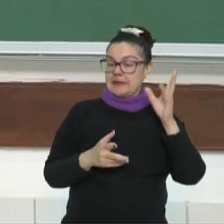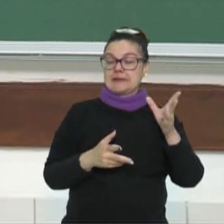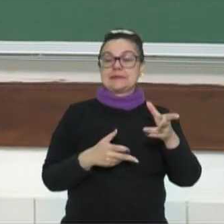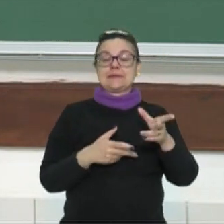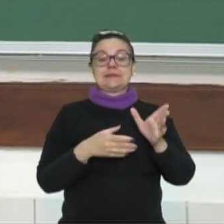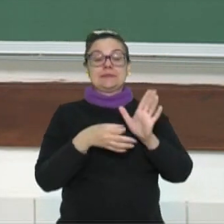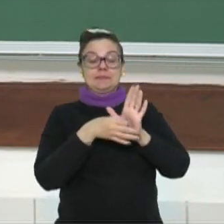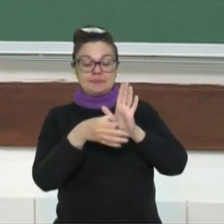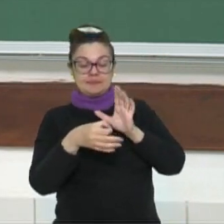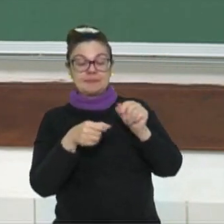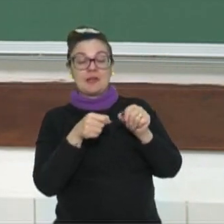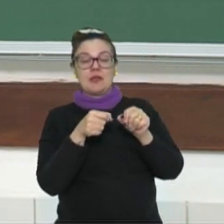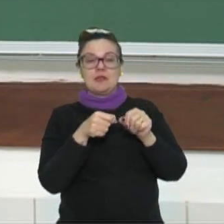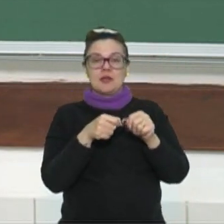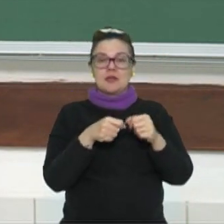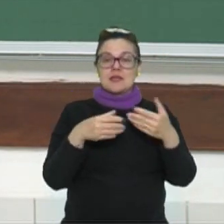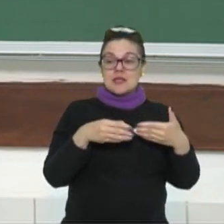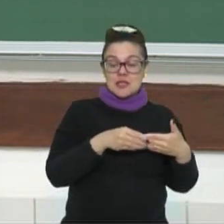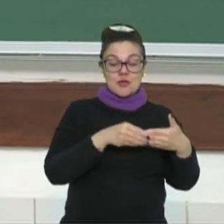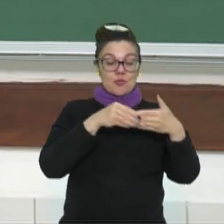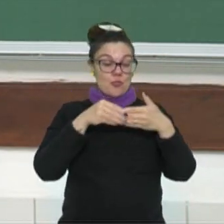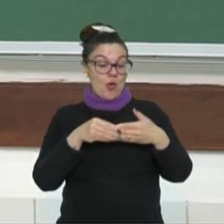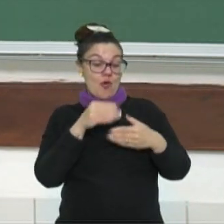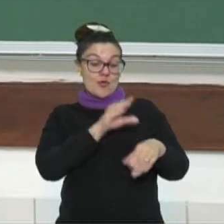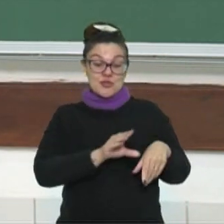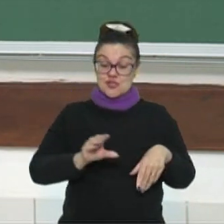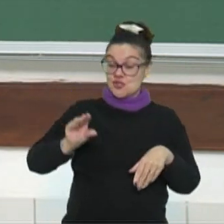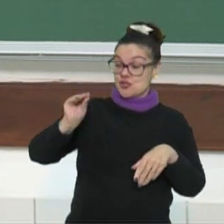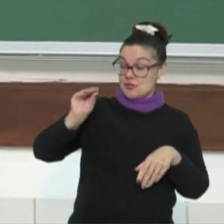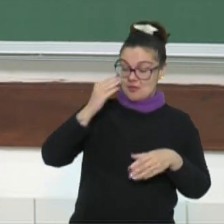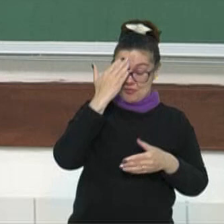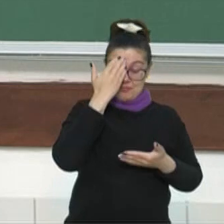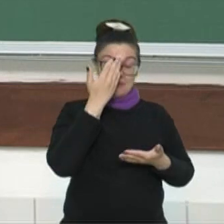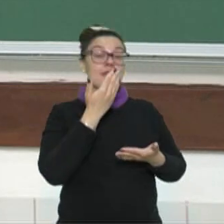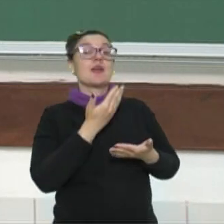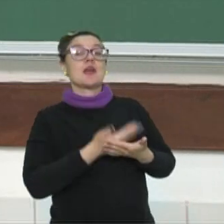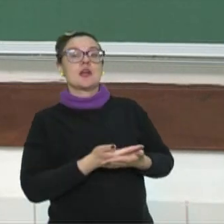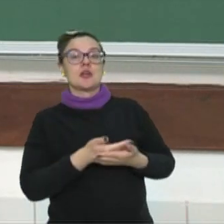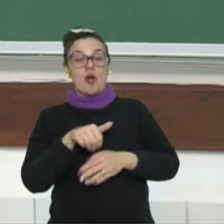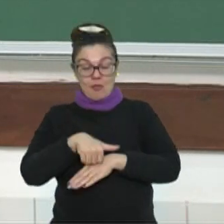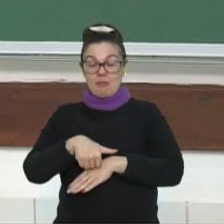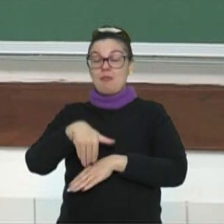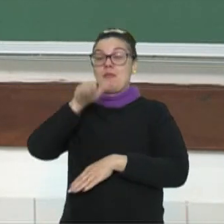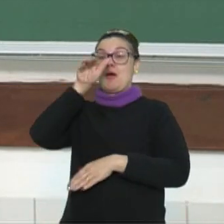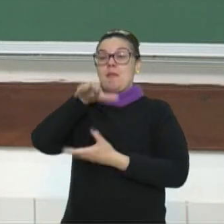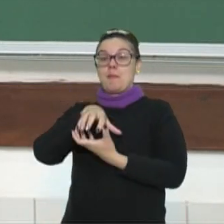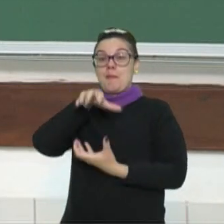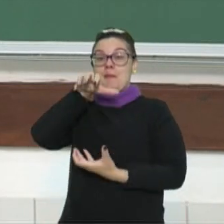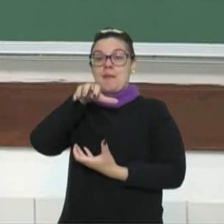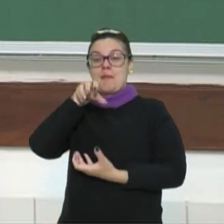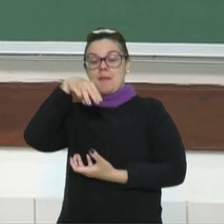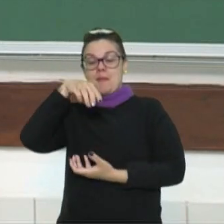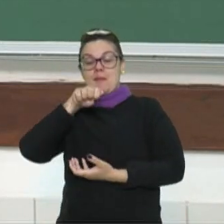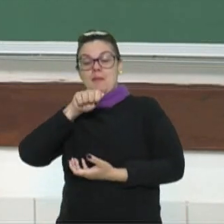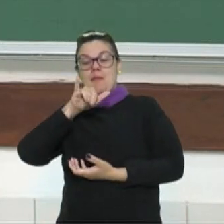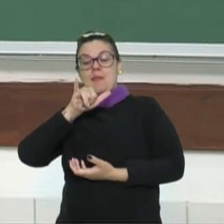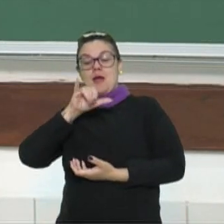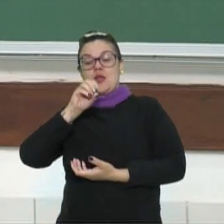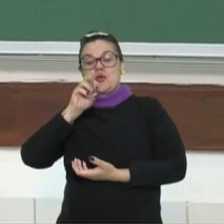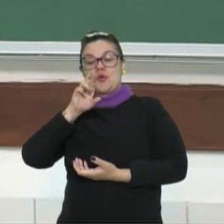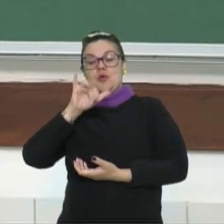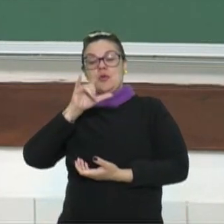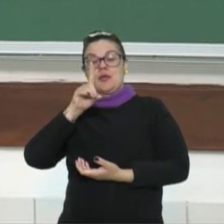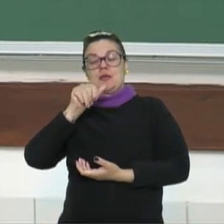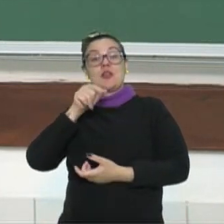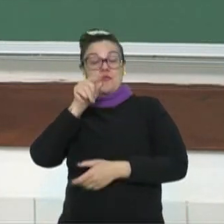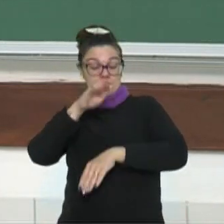você age, conforme o que te disseram e que te fizeram acreditar. A maioridade é justamente a autonomia ética para decidir sobre o